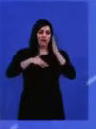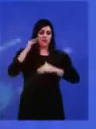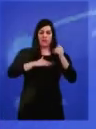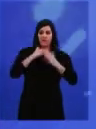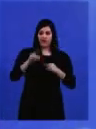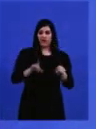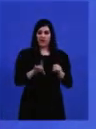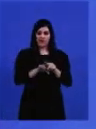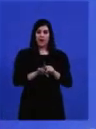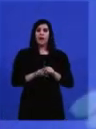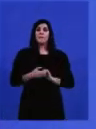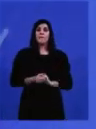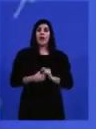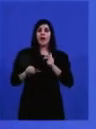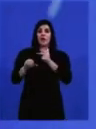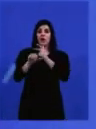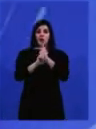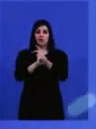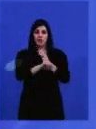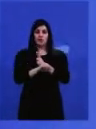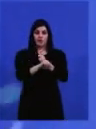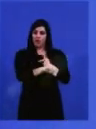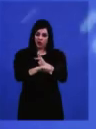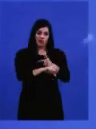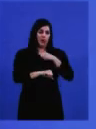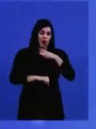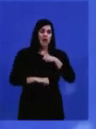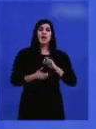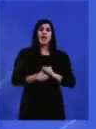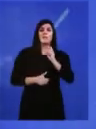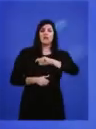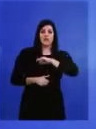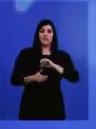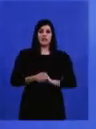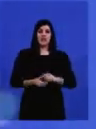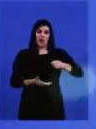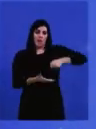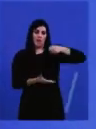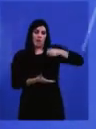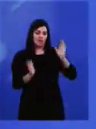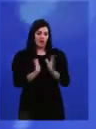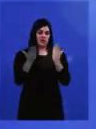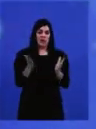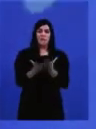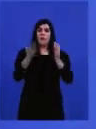um vídeo do TikTok, o senhor chama o Bolsa Família de Bolsa Miséria e diz o